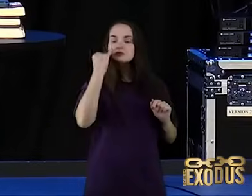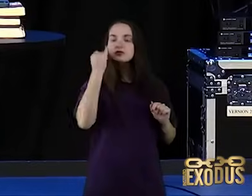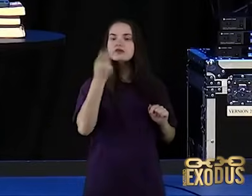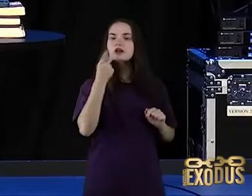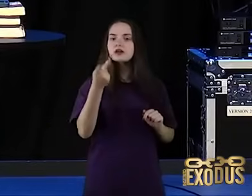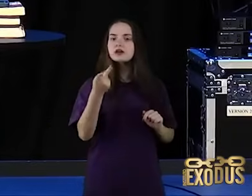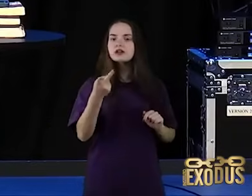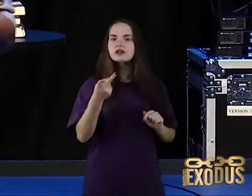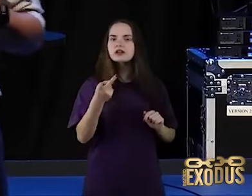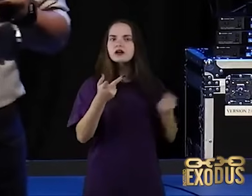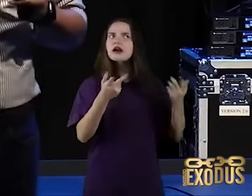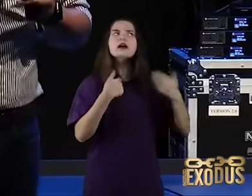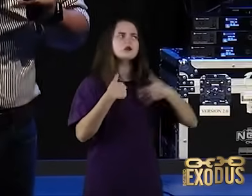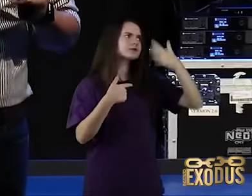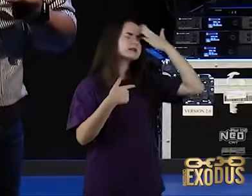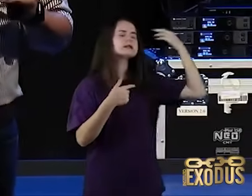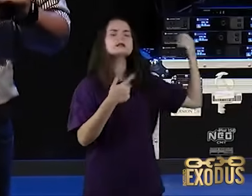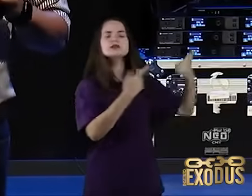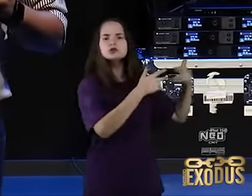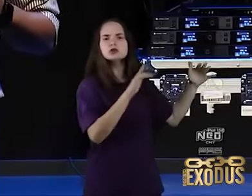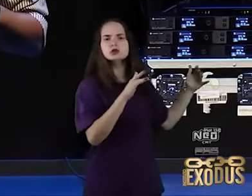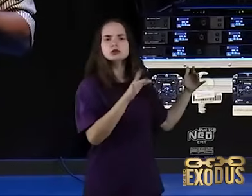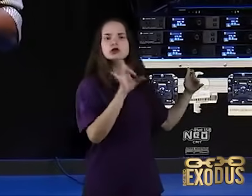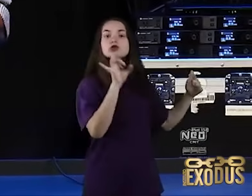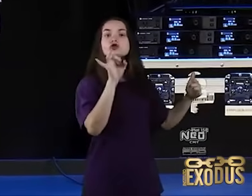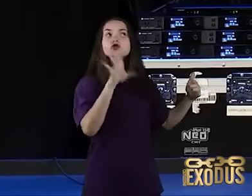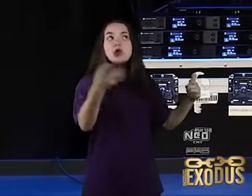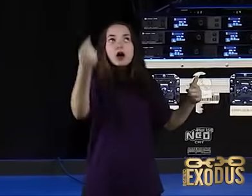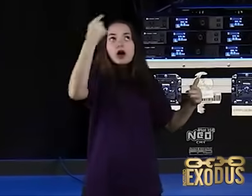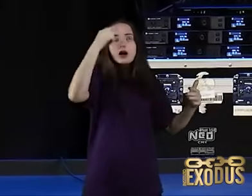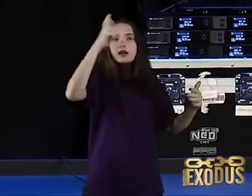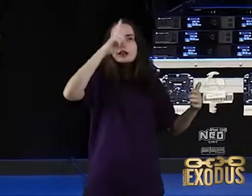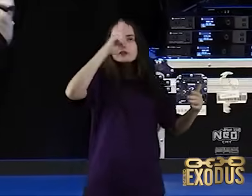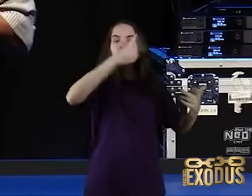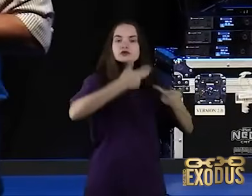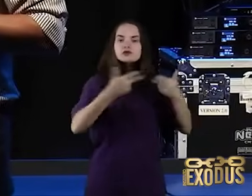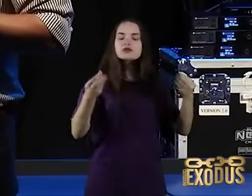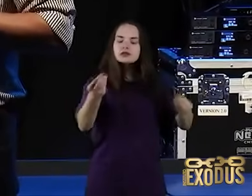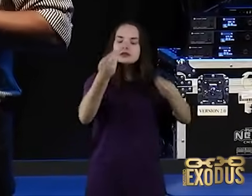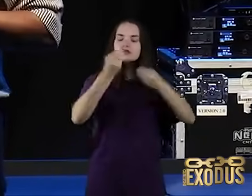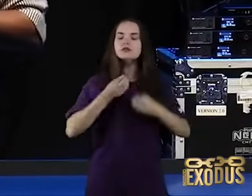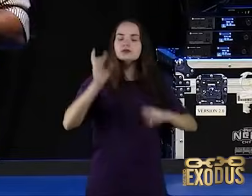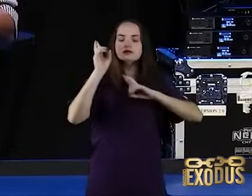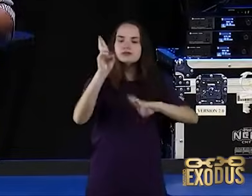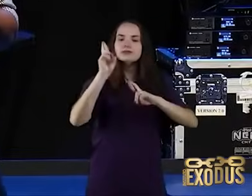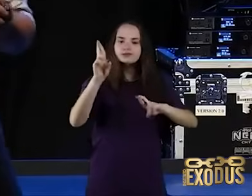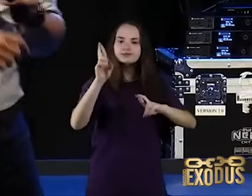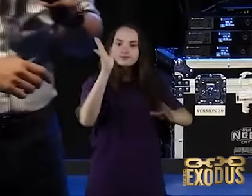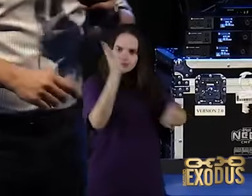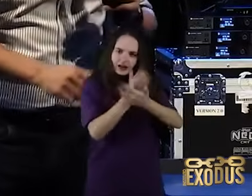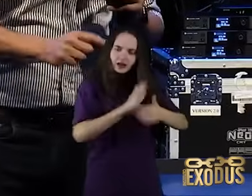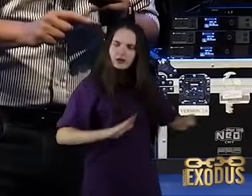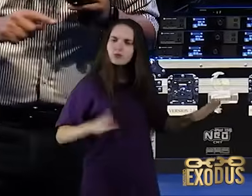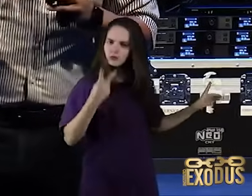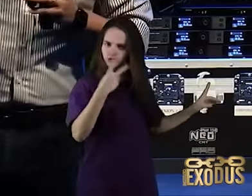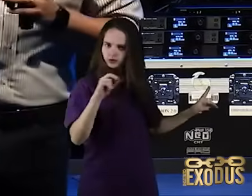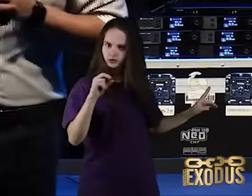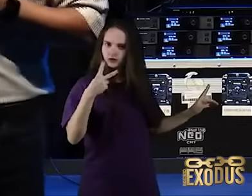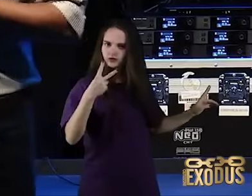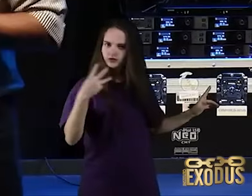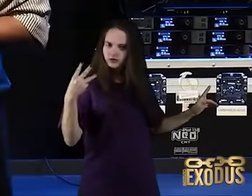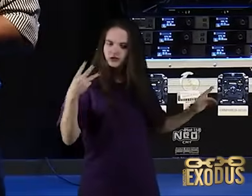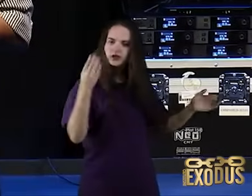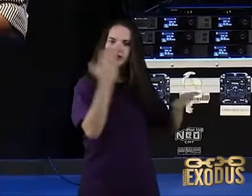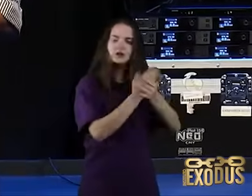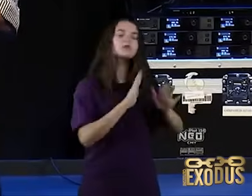porque o resto vai ficar no passado 2023 TR acabou agora você começa algo novo agora para você